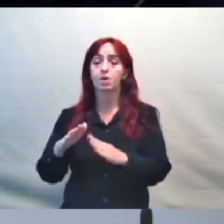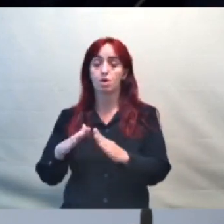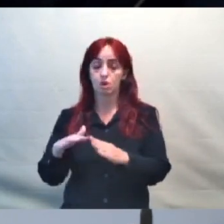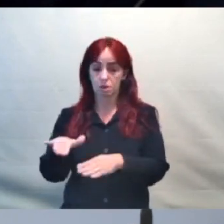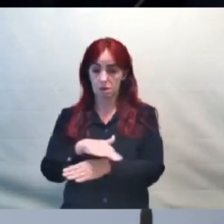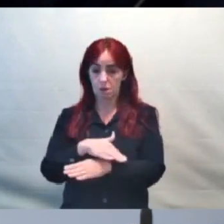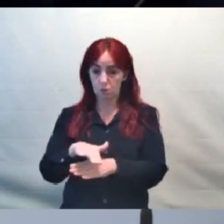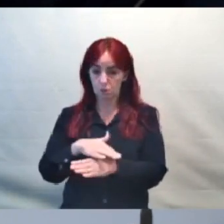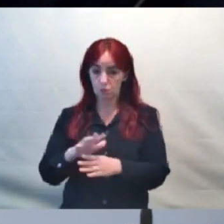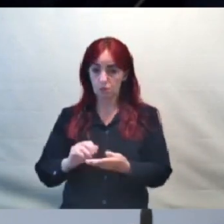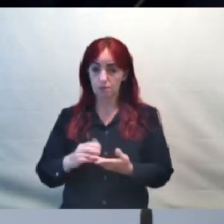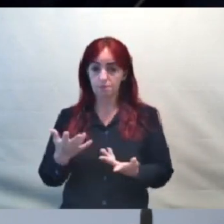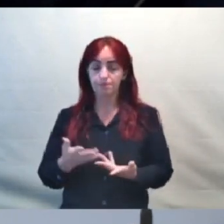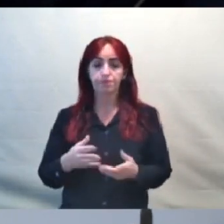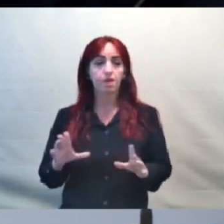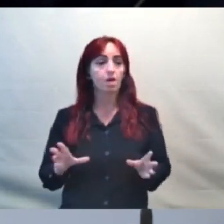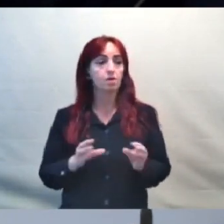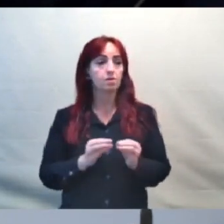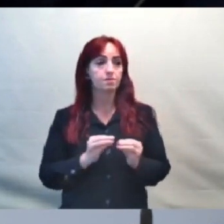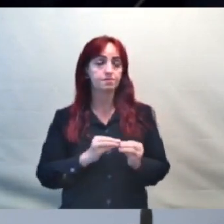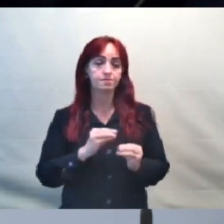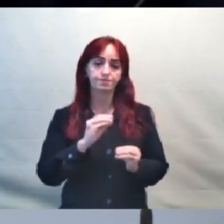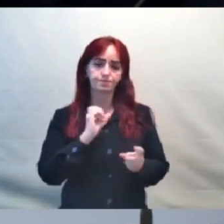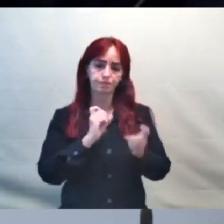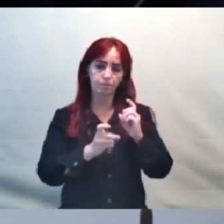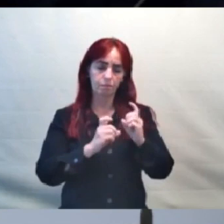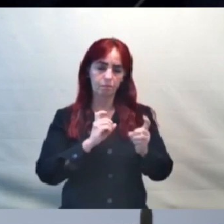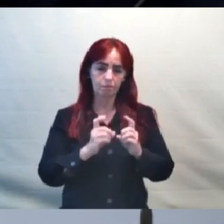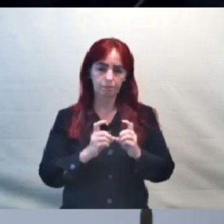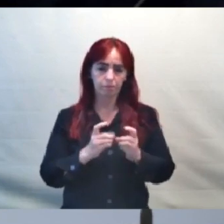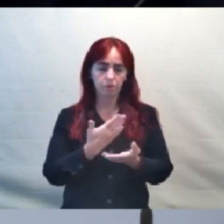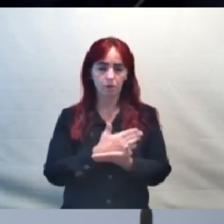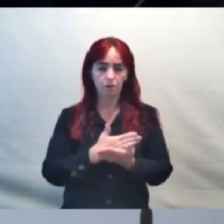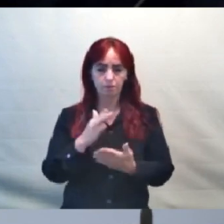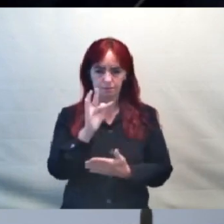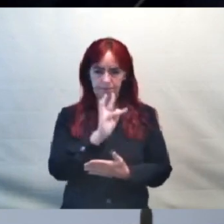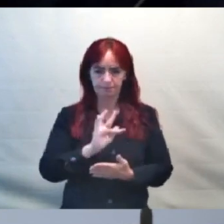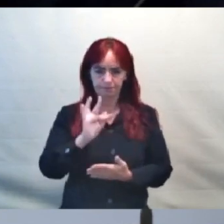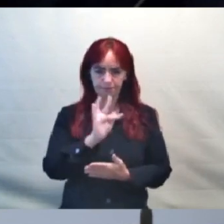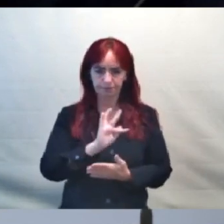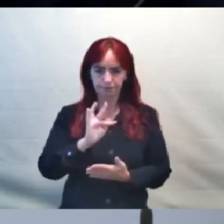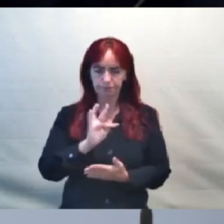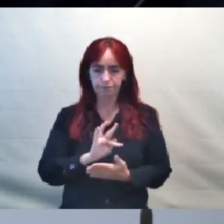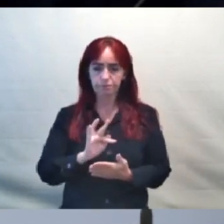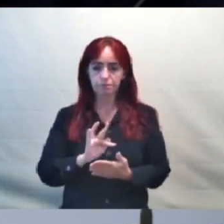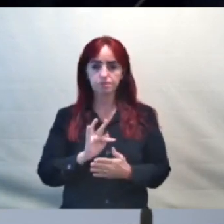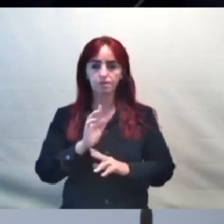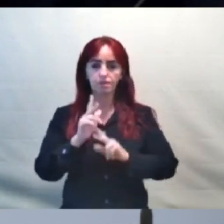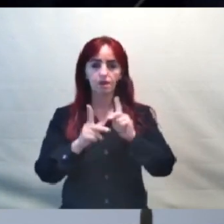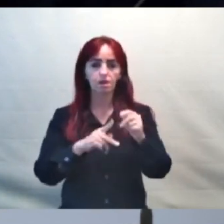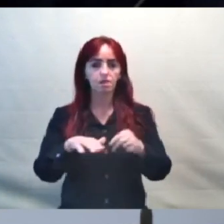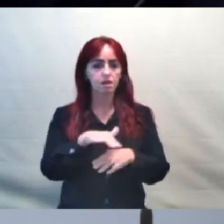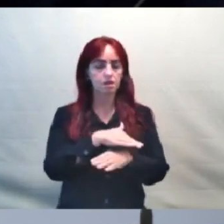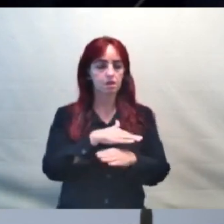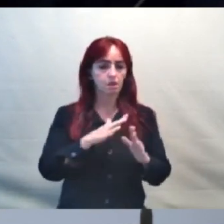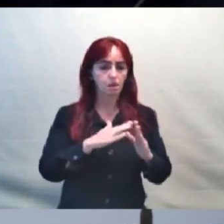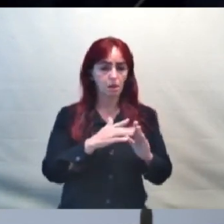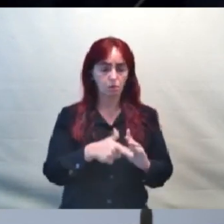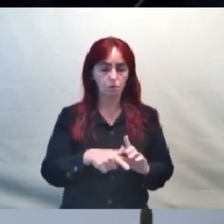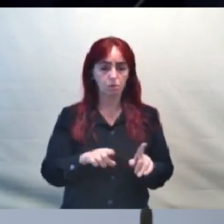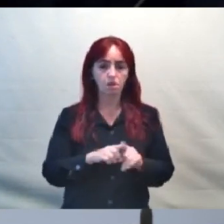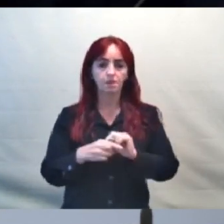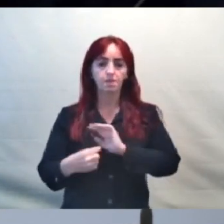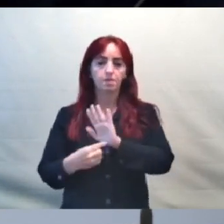Rua, agora no início do mês de fevereiro. Fizemos a apresentação aqui do relatório, o vereador Cleiton